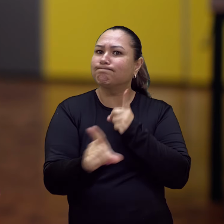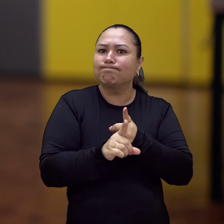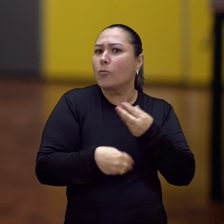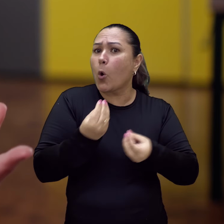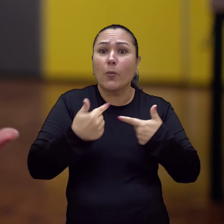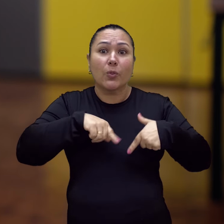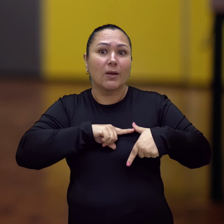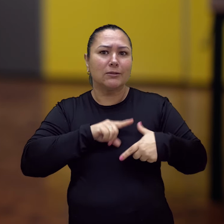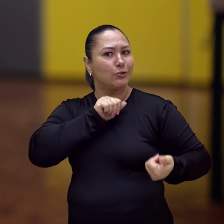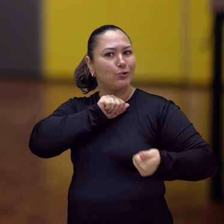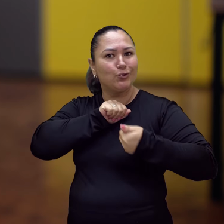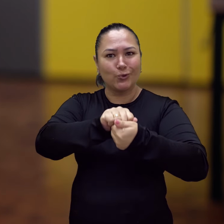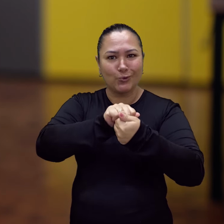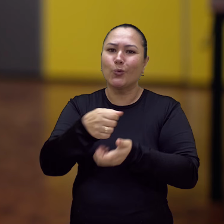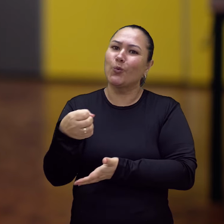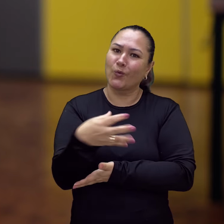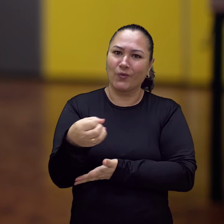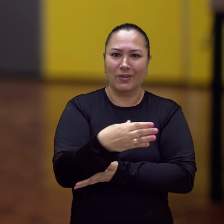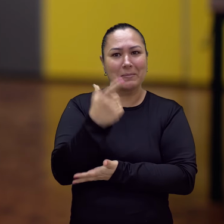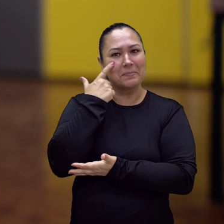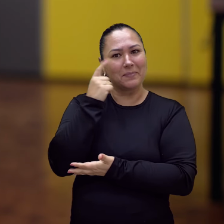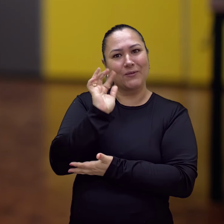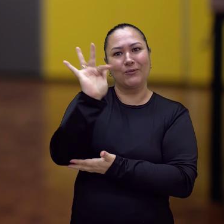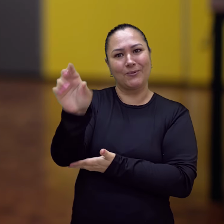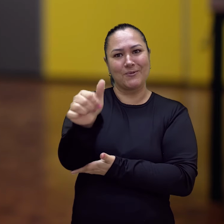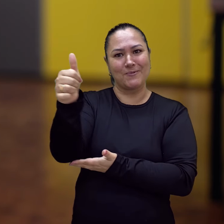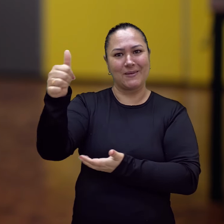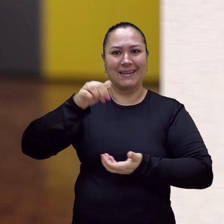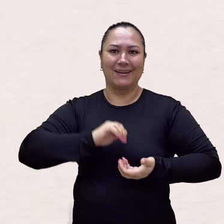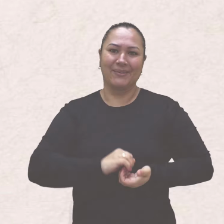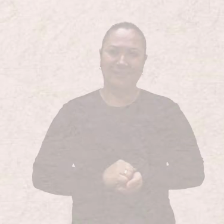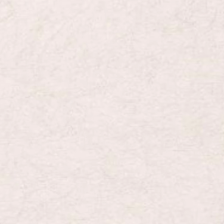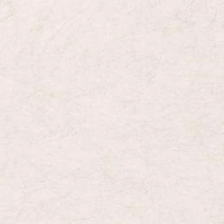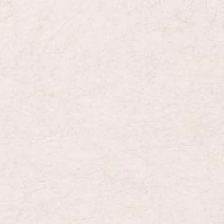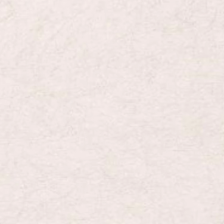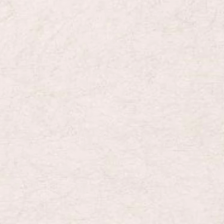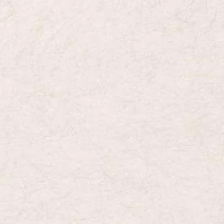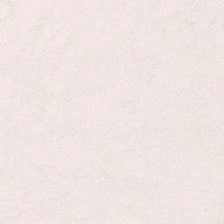descobrir como estamos, juntos, inovando por um futuro melhor.